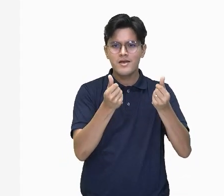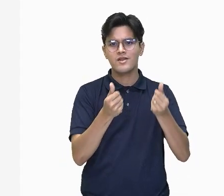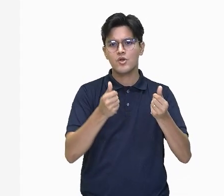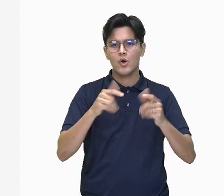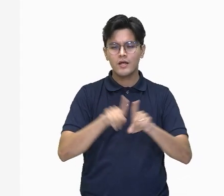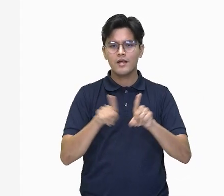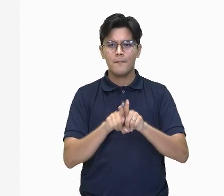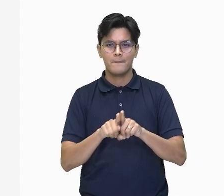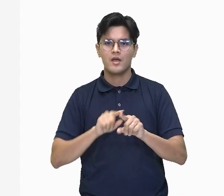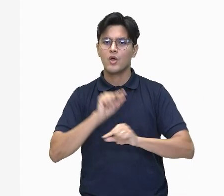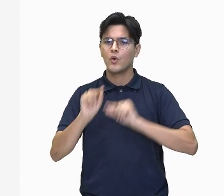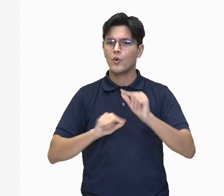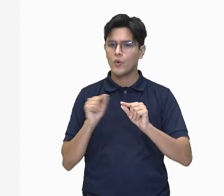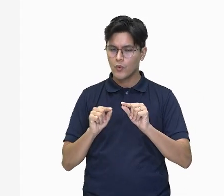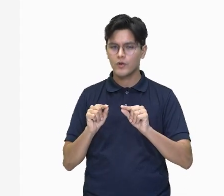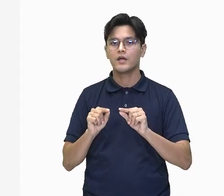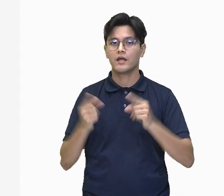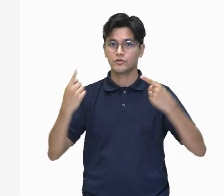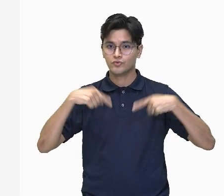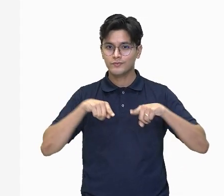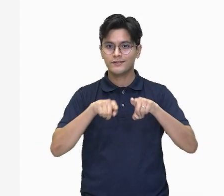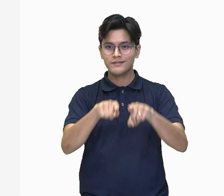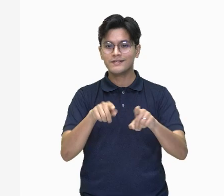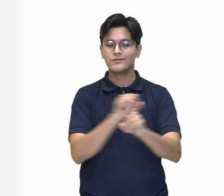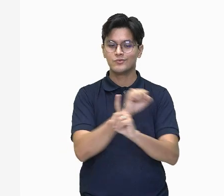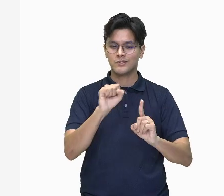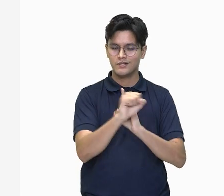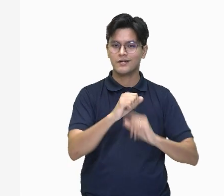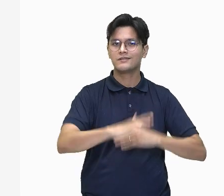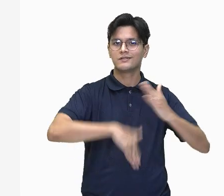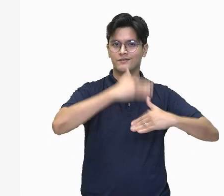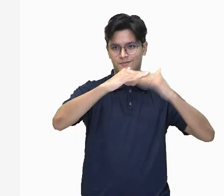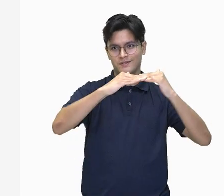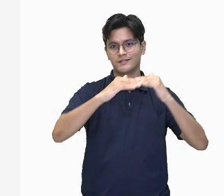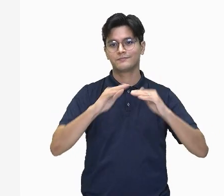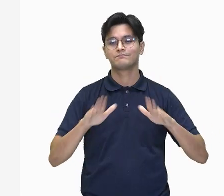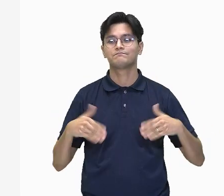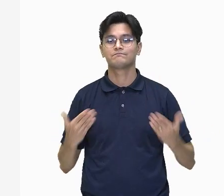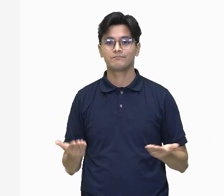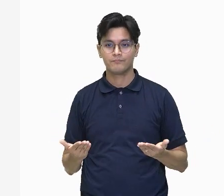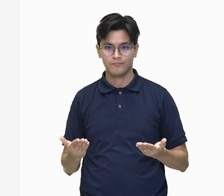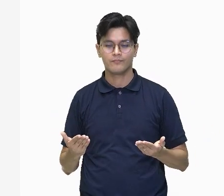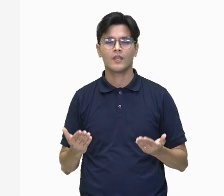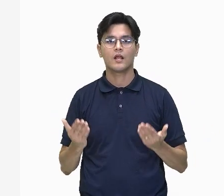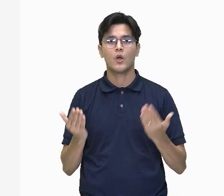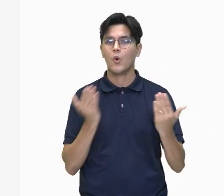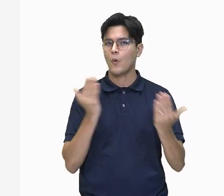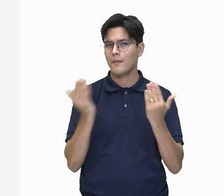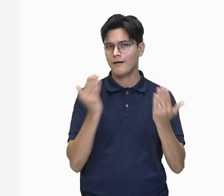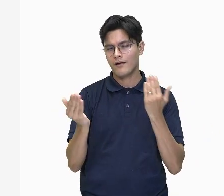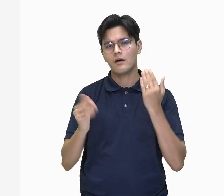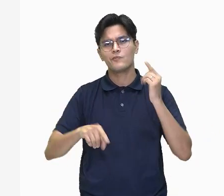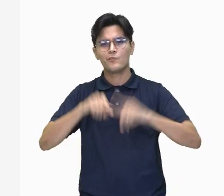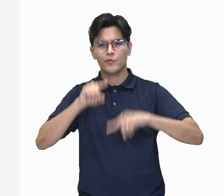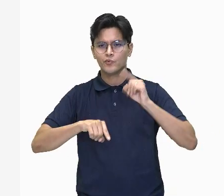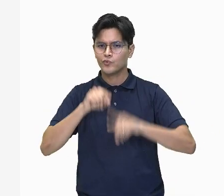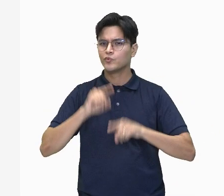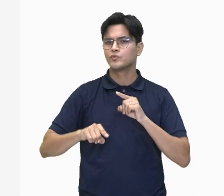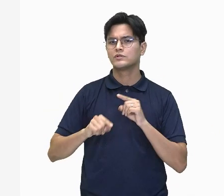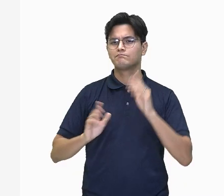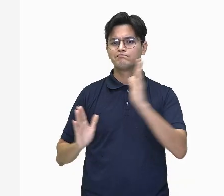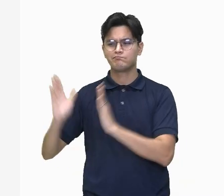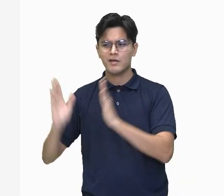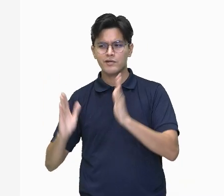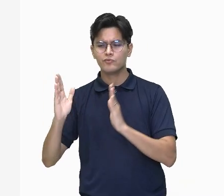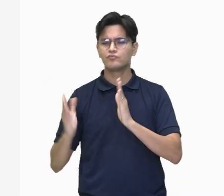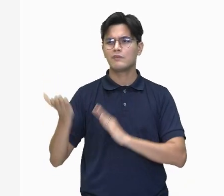ritmo acelerado da sociedade em que vivemos, certo? Então, comparar produtos de diferentes épocas nos ajuda a